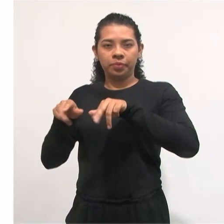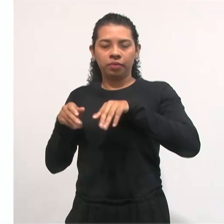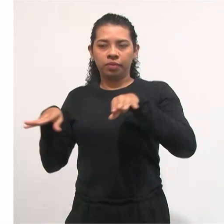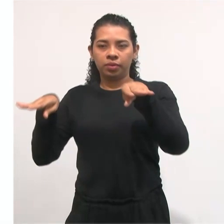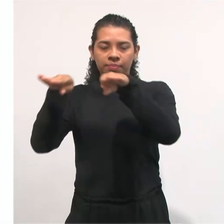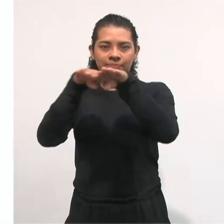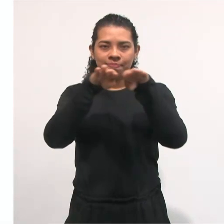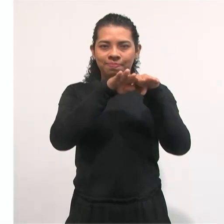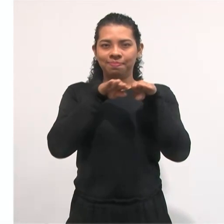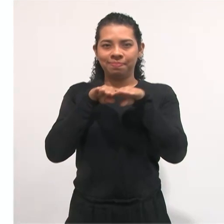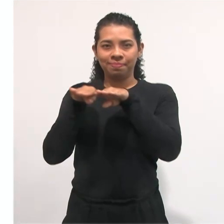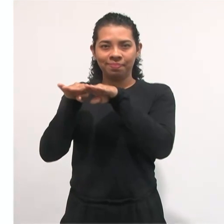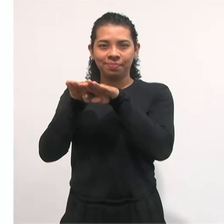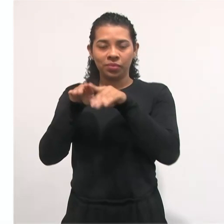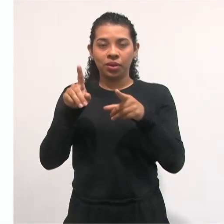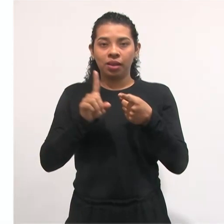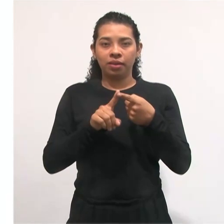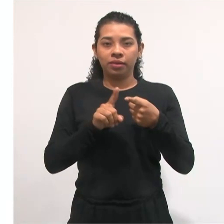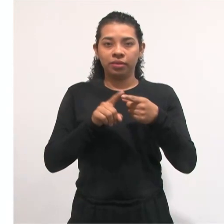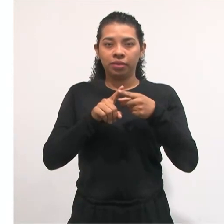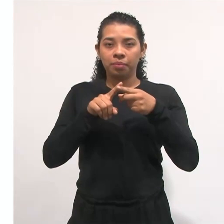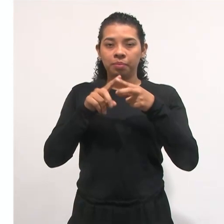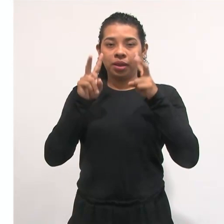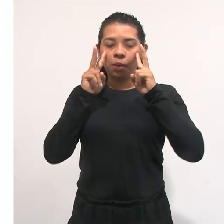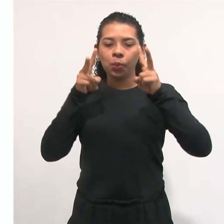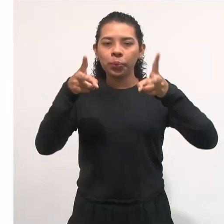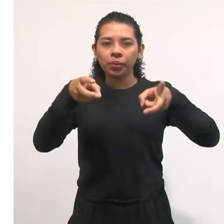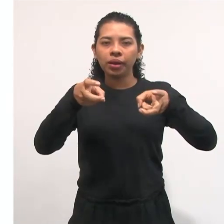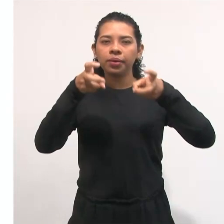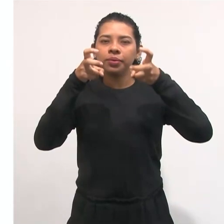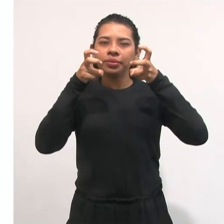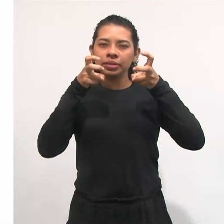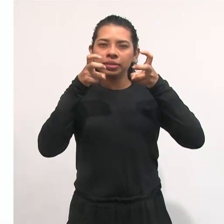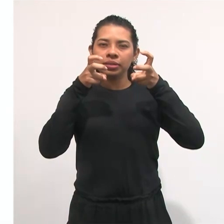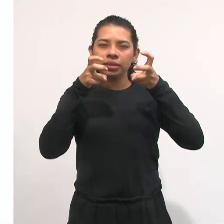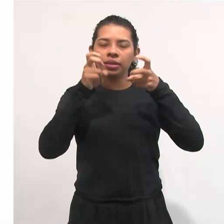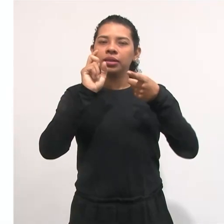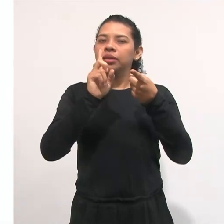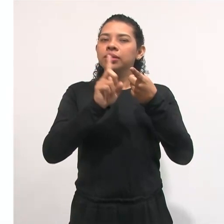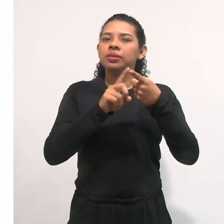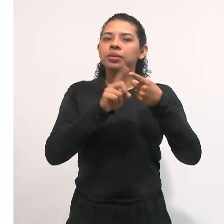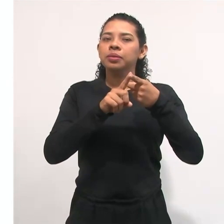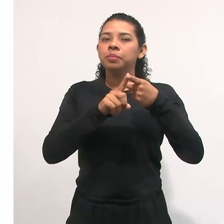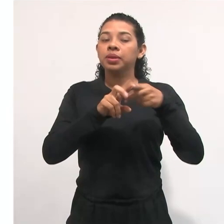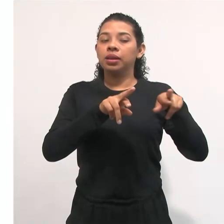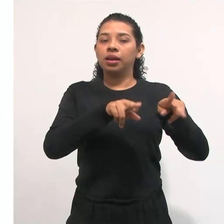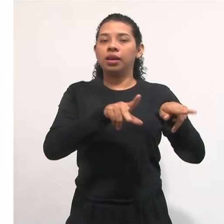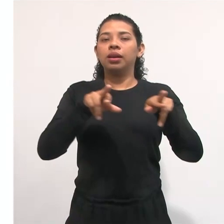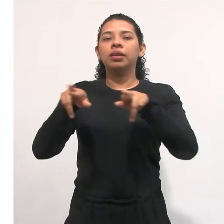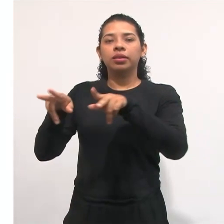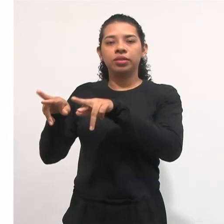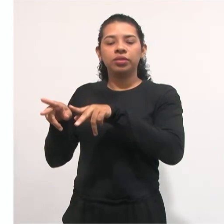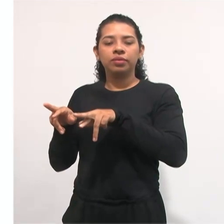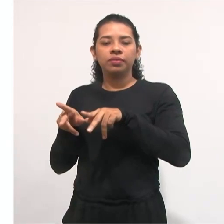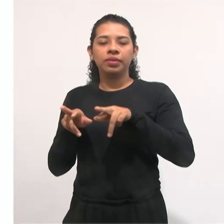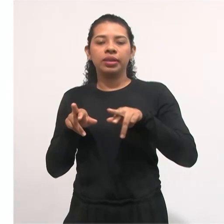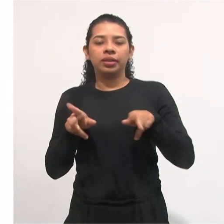relativos, reconhecer a diferença entre a estatística descritiva e a